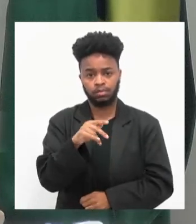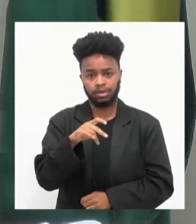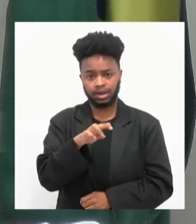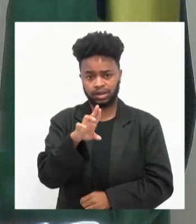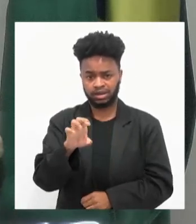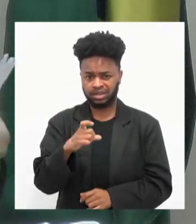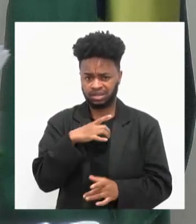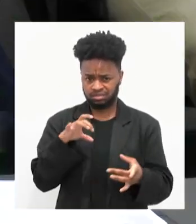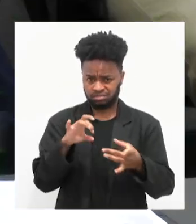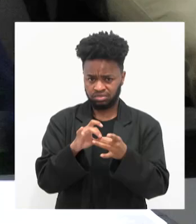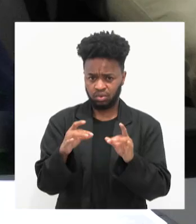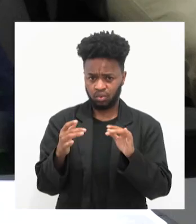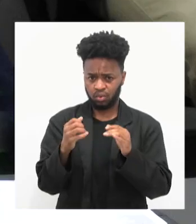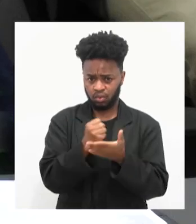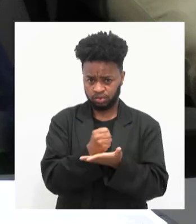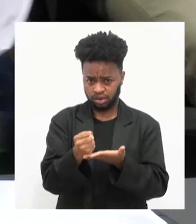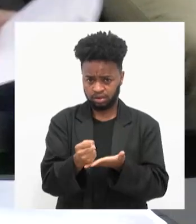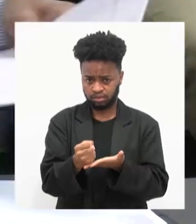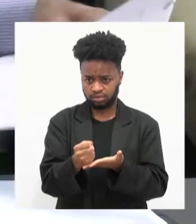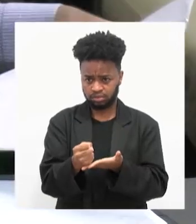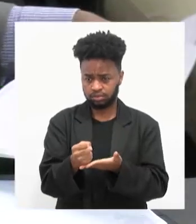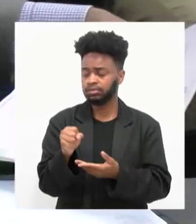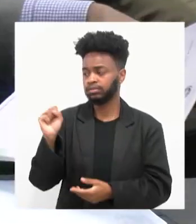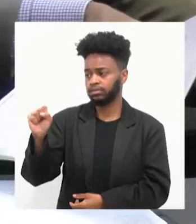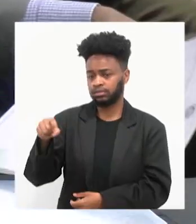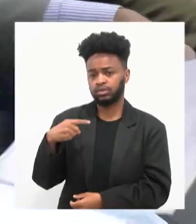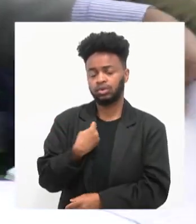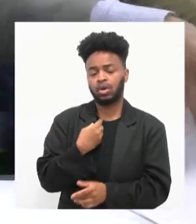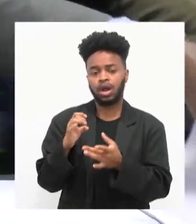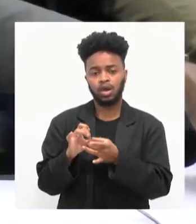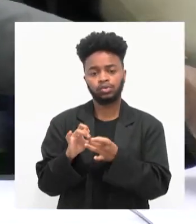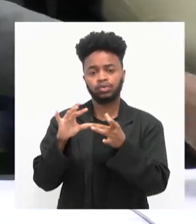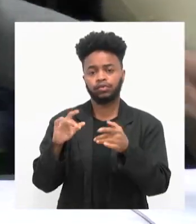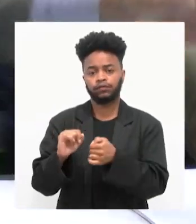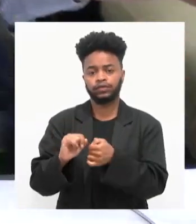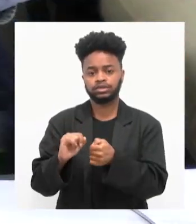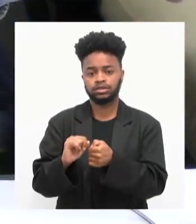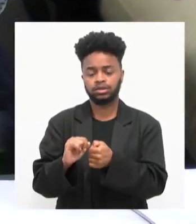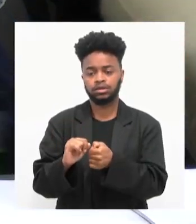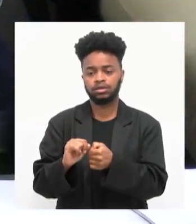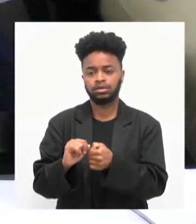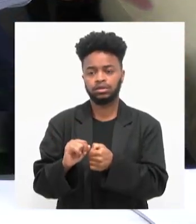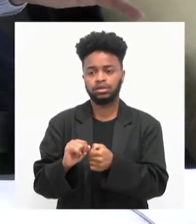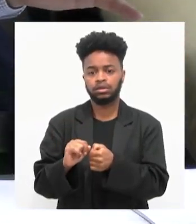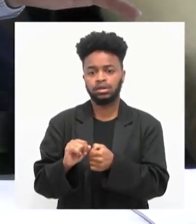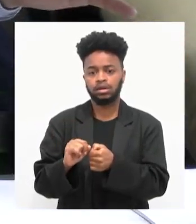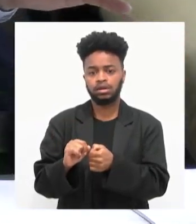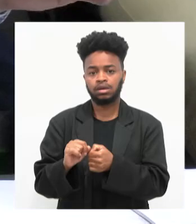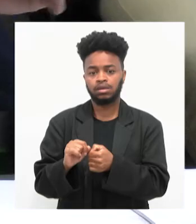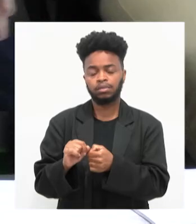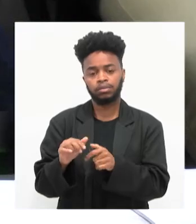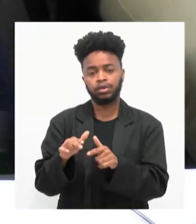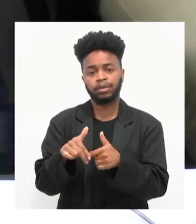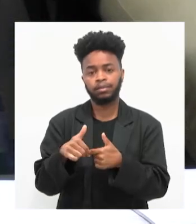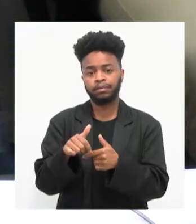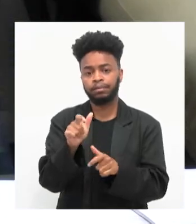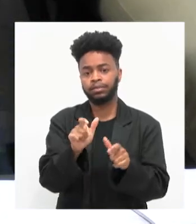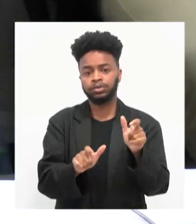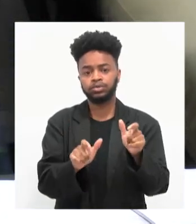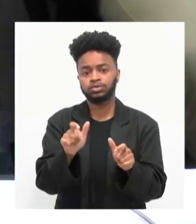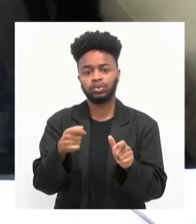contrato, presidente? Isso reza, deputado. Nós autorizamos fazer isso em função justamente do cidadão não ter que